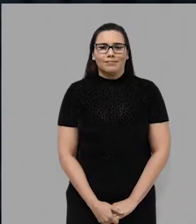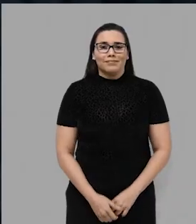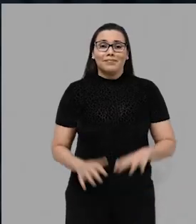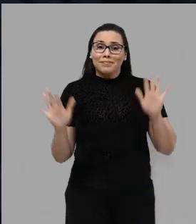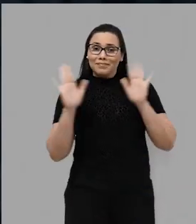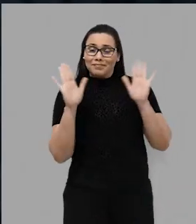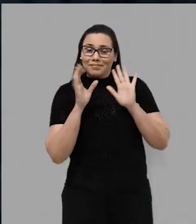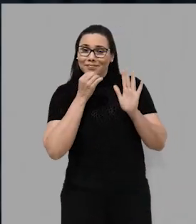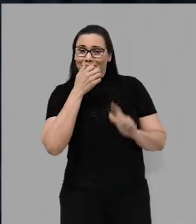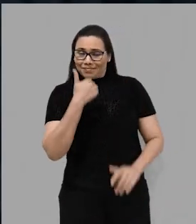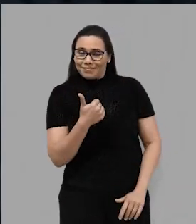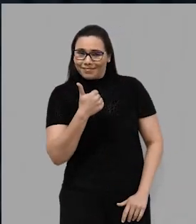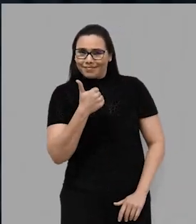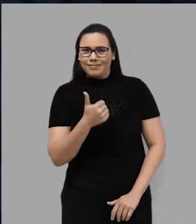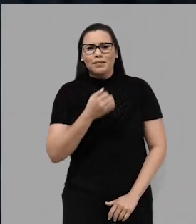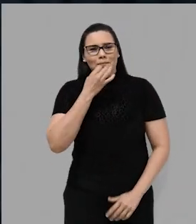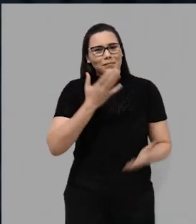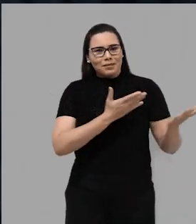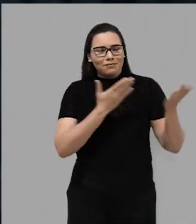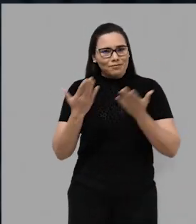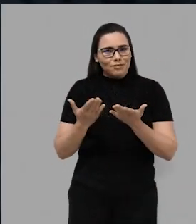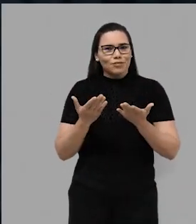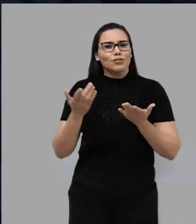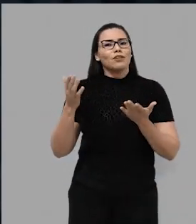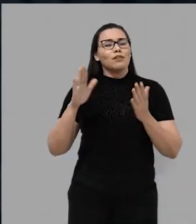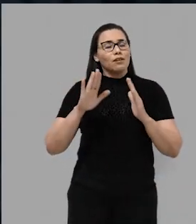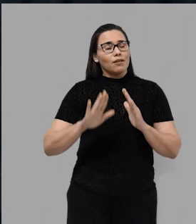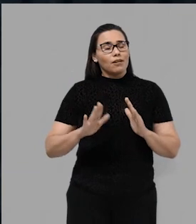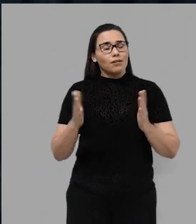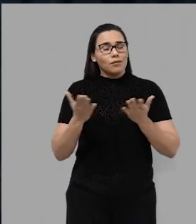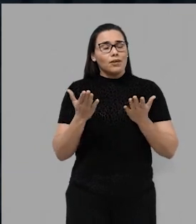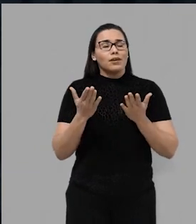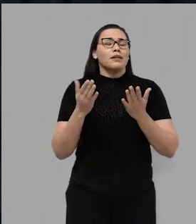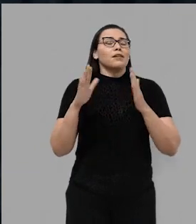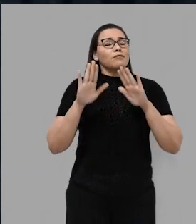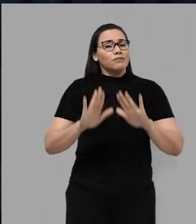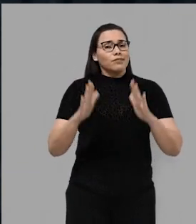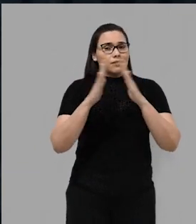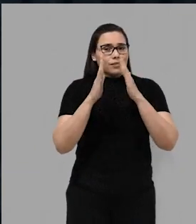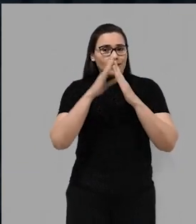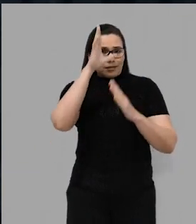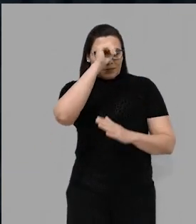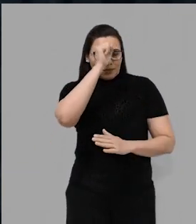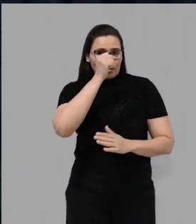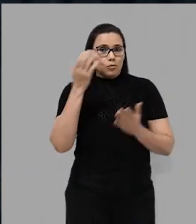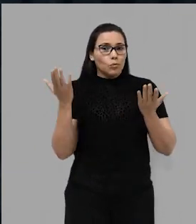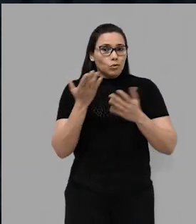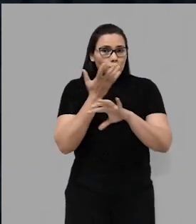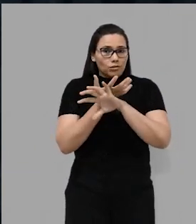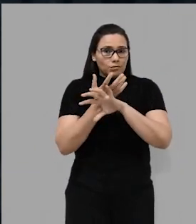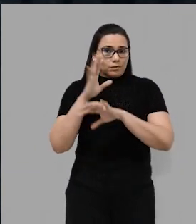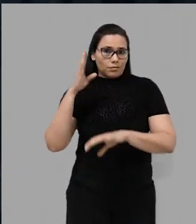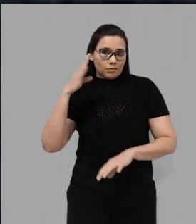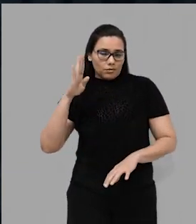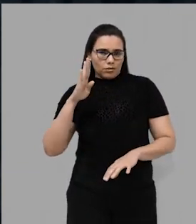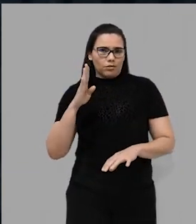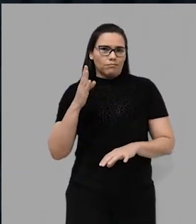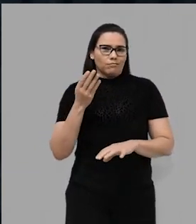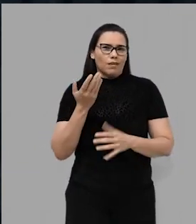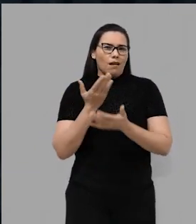E aí, pessoal, tudo bem com vocês? Sejam bem-vindos a mais um Fica em Casa Aprendendo. Hoje, na nossa aula de Biologia, nós vamos